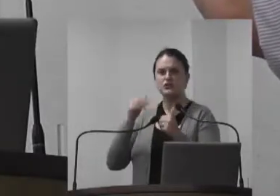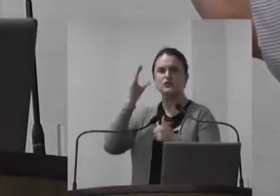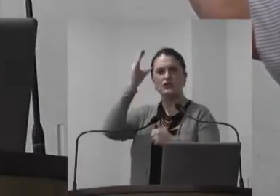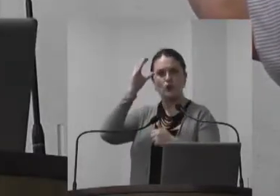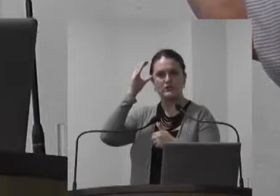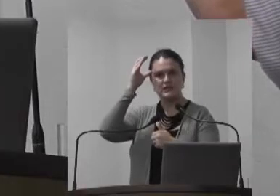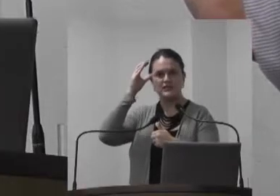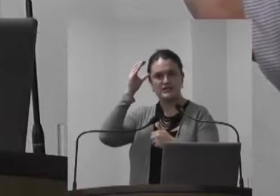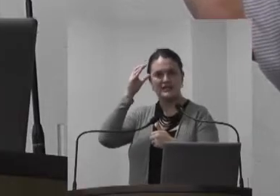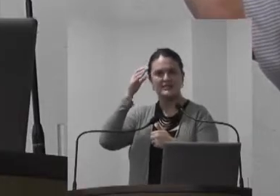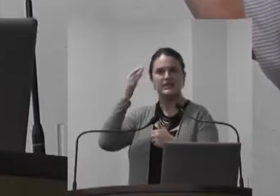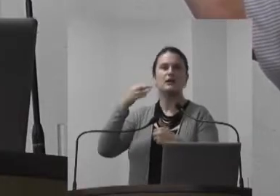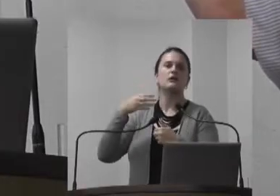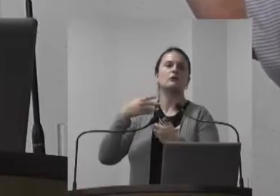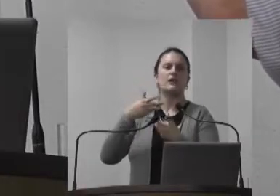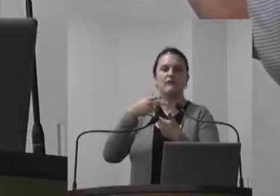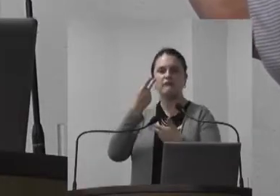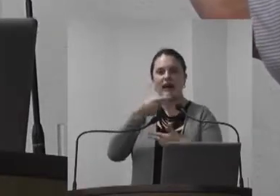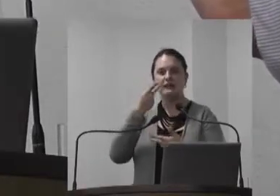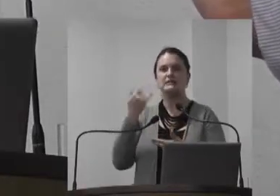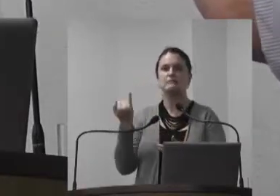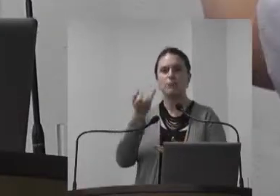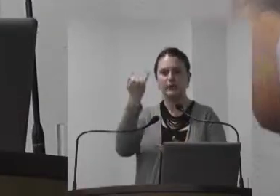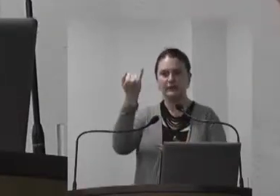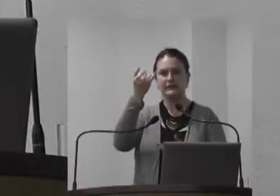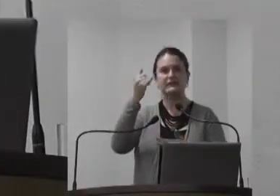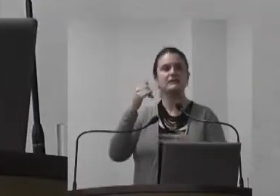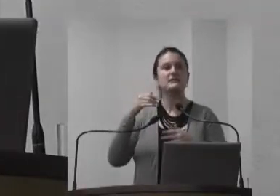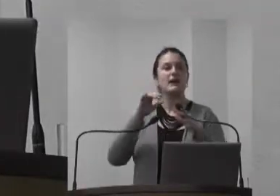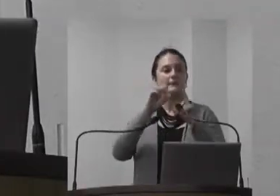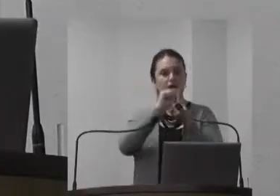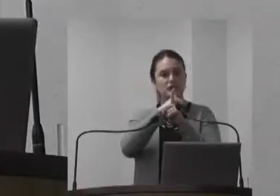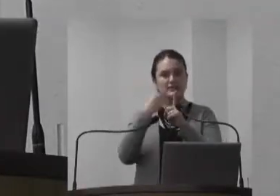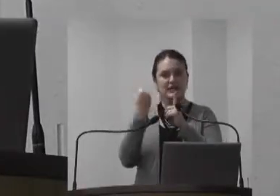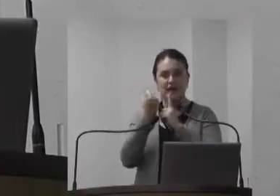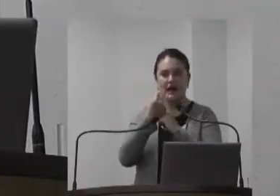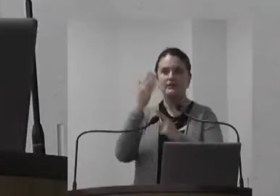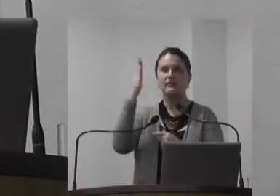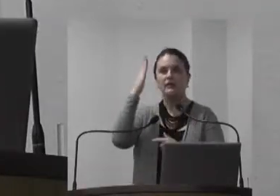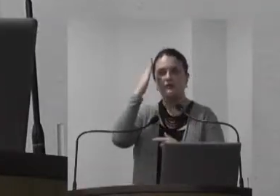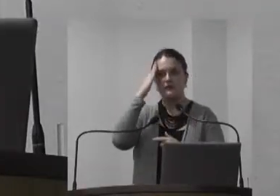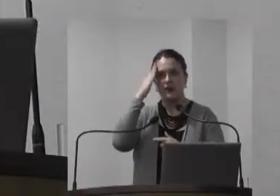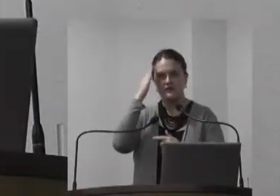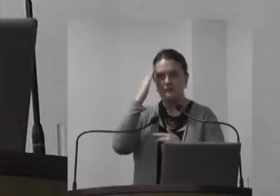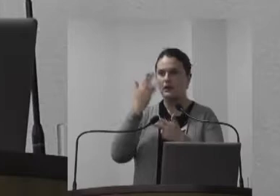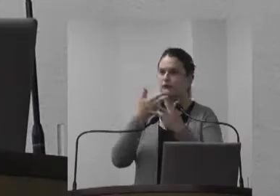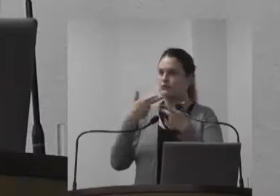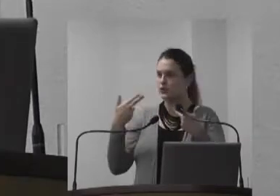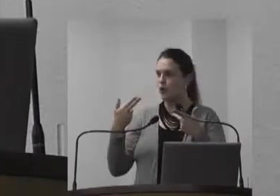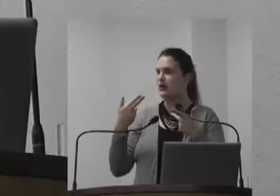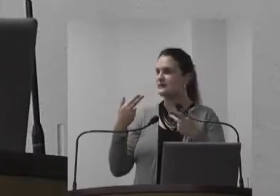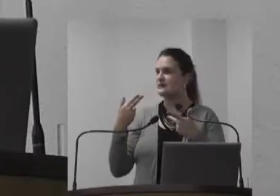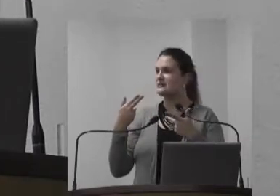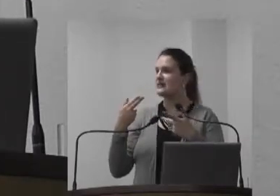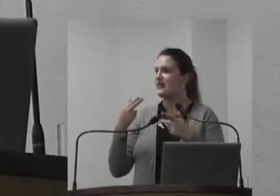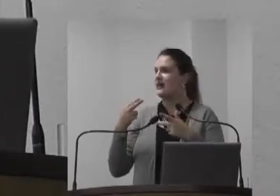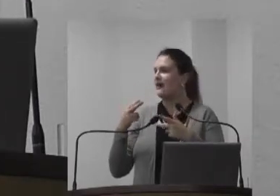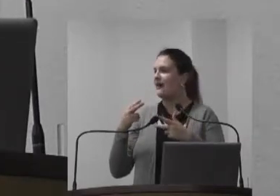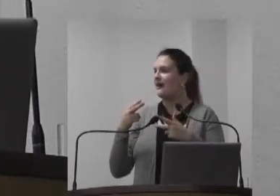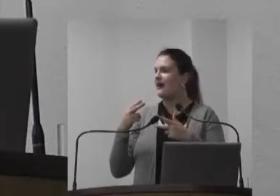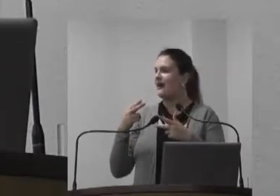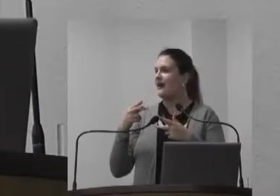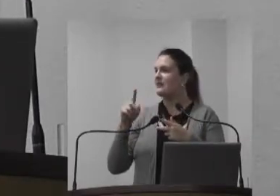campanhas e pedidos de conscientização, né, falas importantes para a sociedade ficar sabendo de